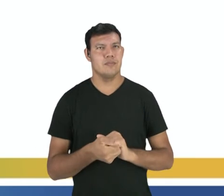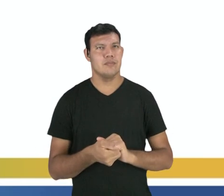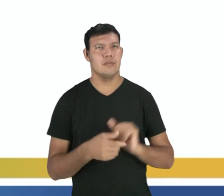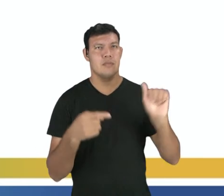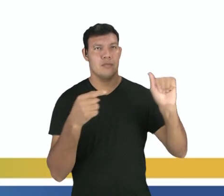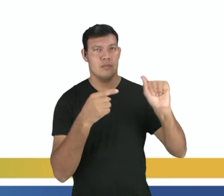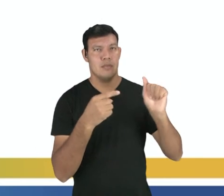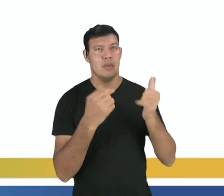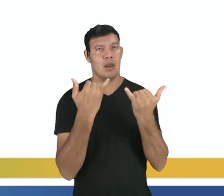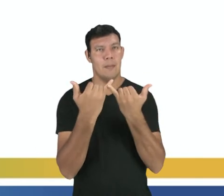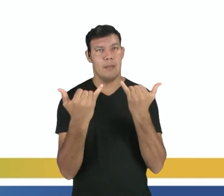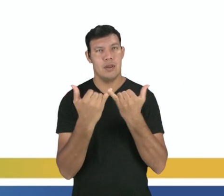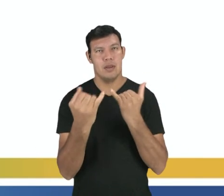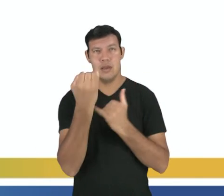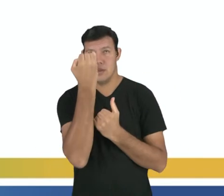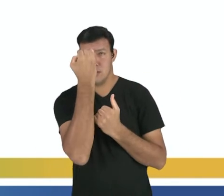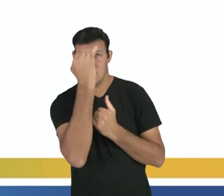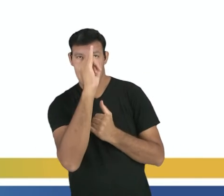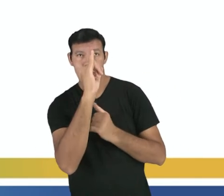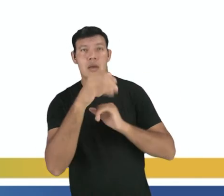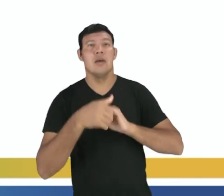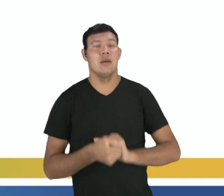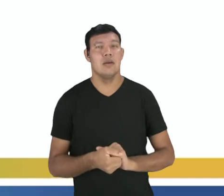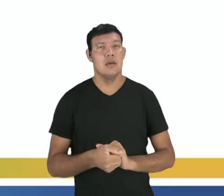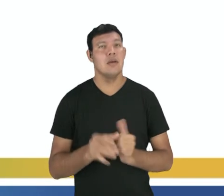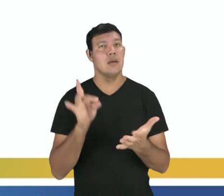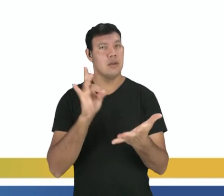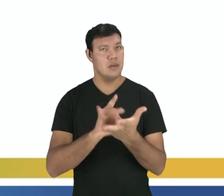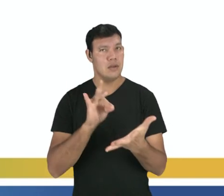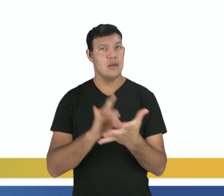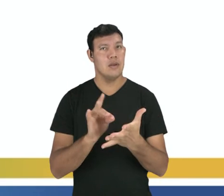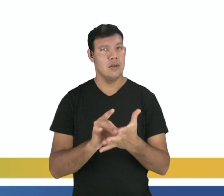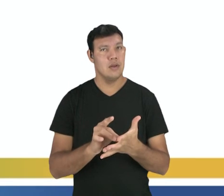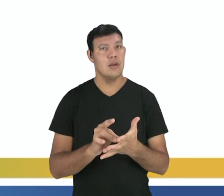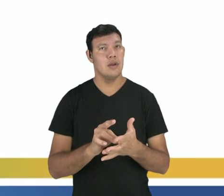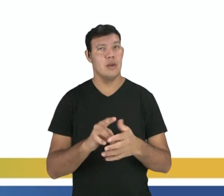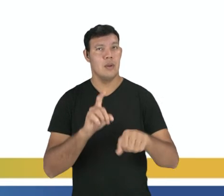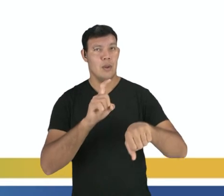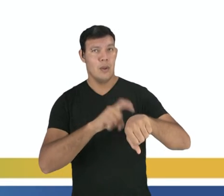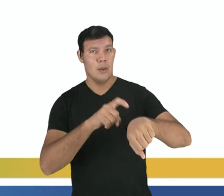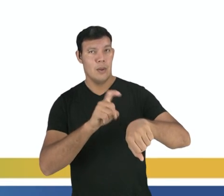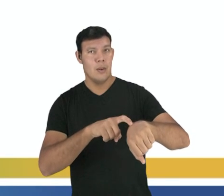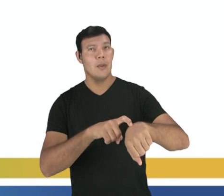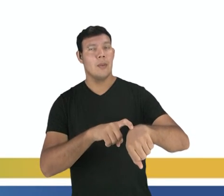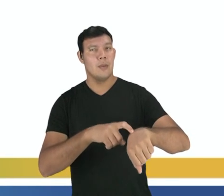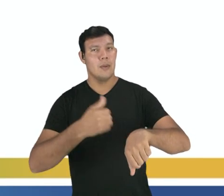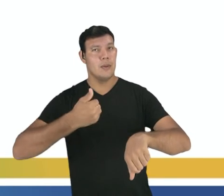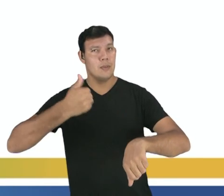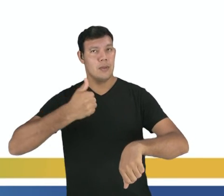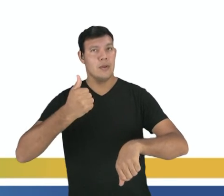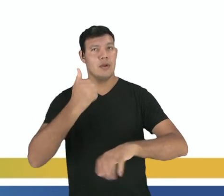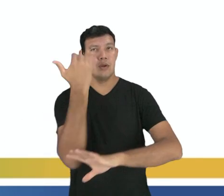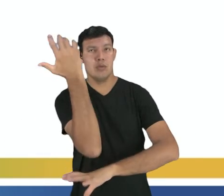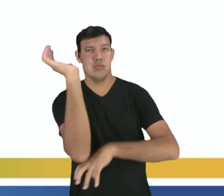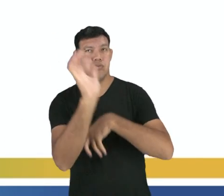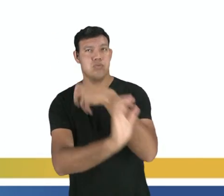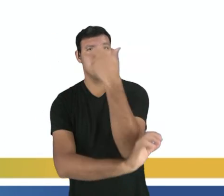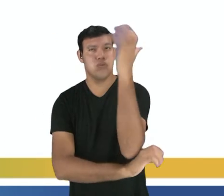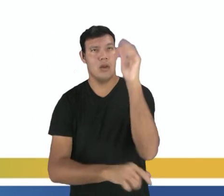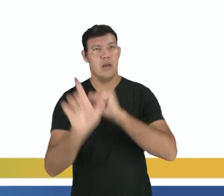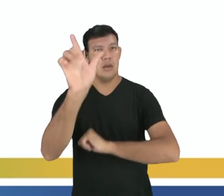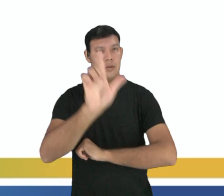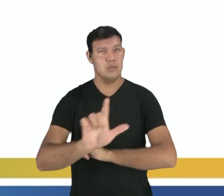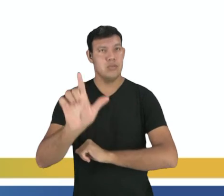Aparentemente idealista, foi na realidade o primeiro momento do naturalismo literário. Cultivando o passado,